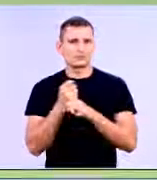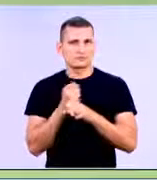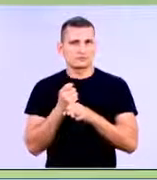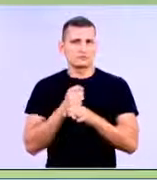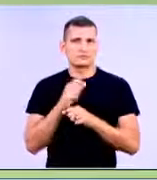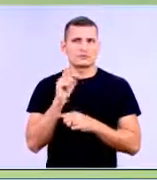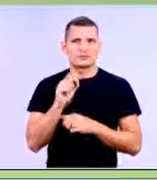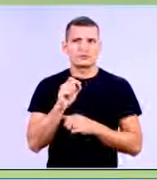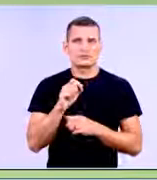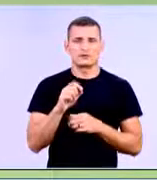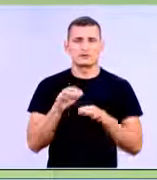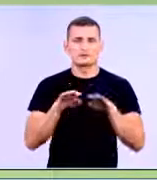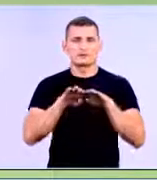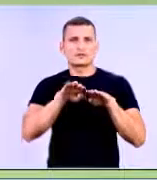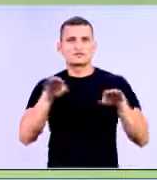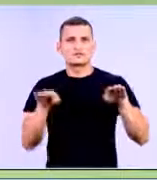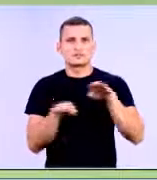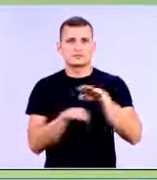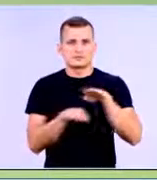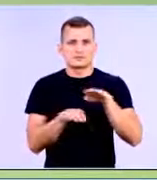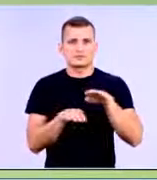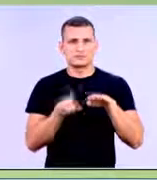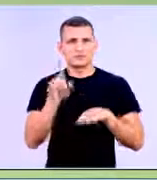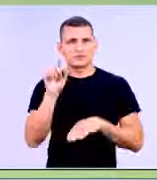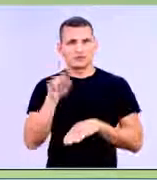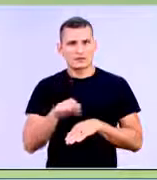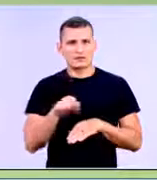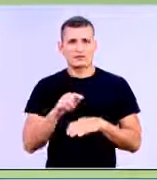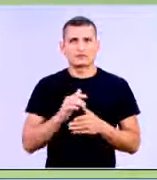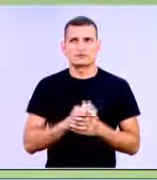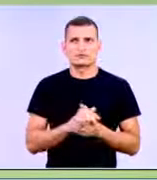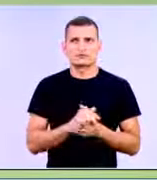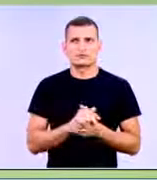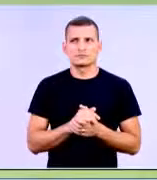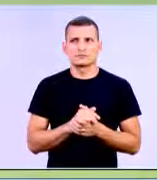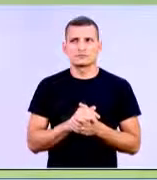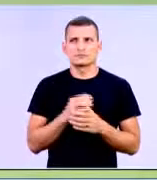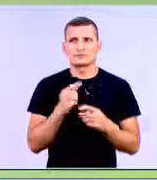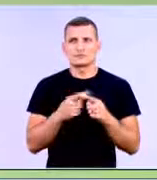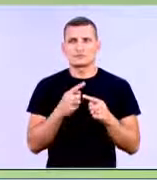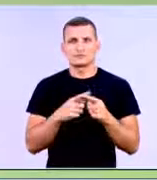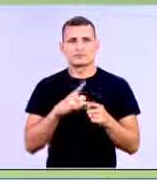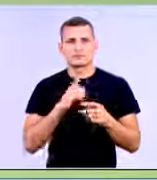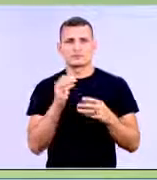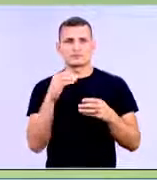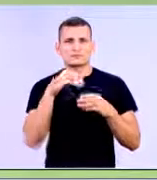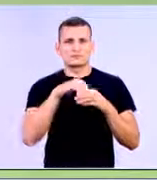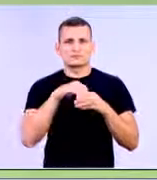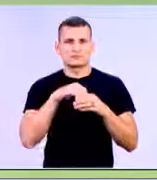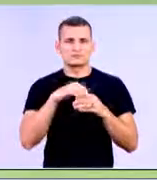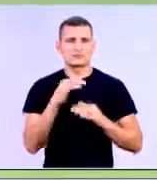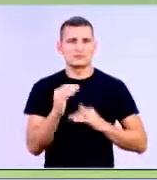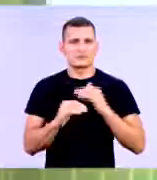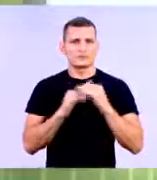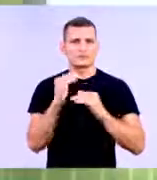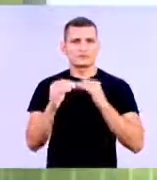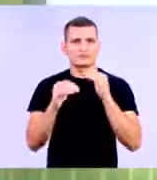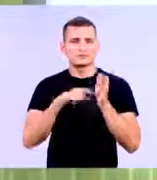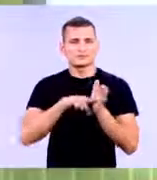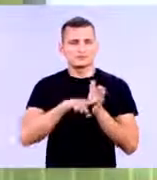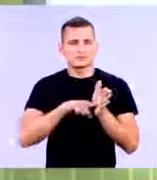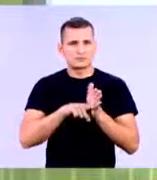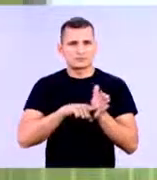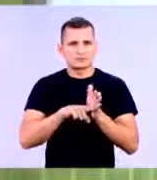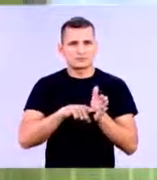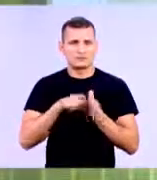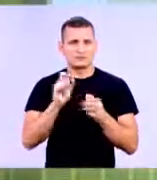essa despadronização, ela é justificada porque ela faz parte exatamente de um processo de auditoria